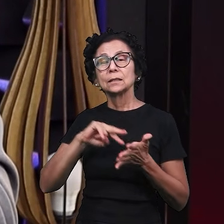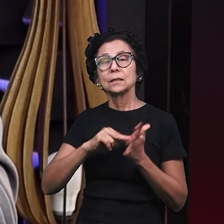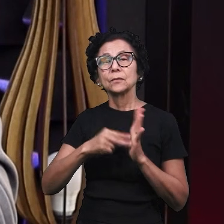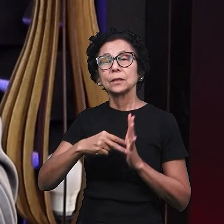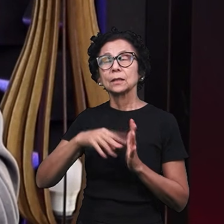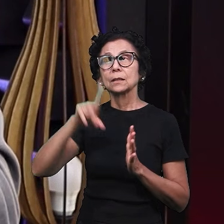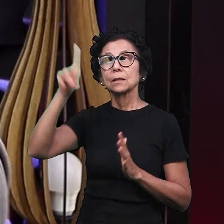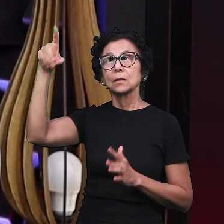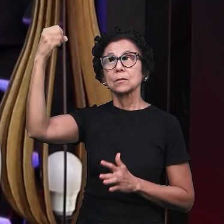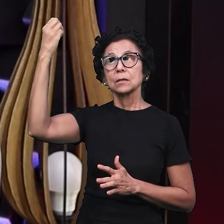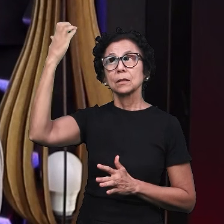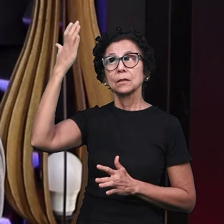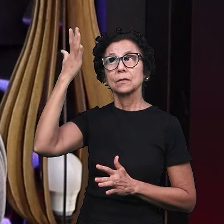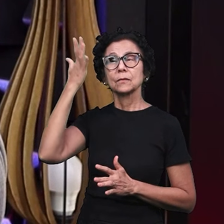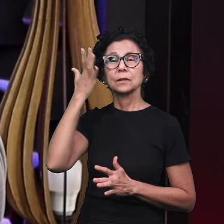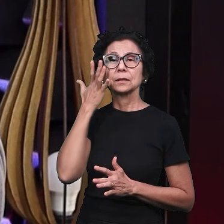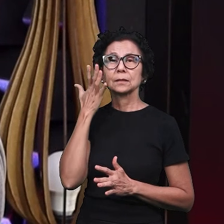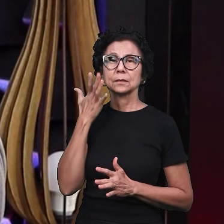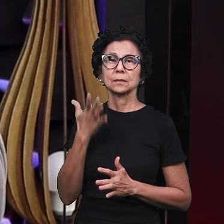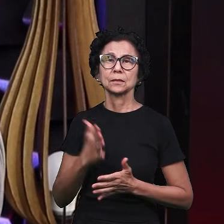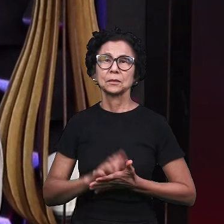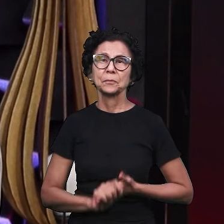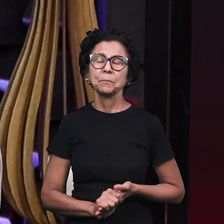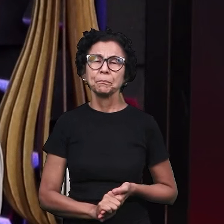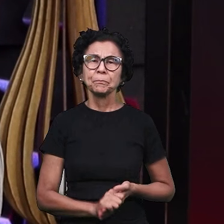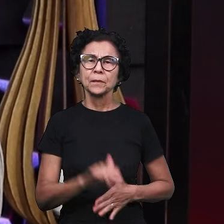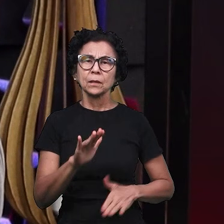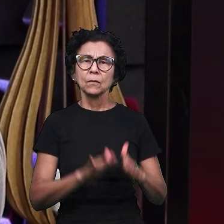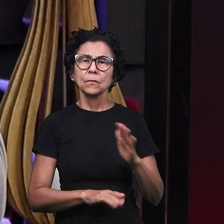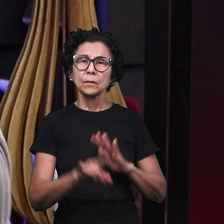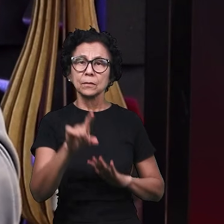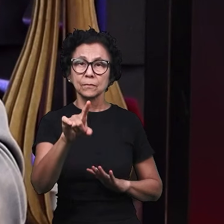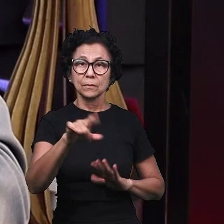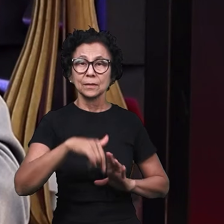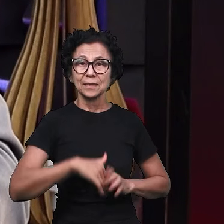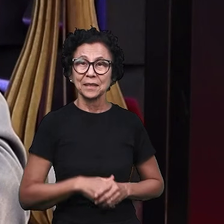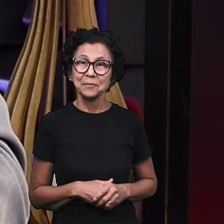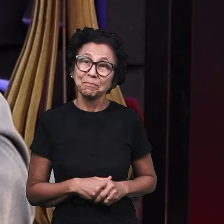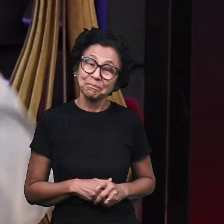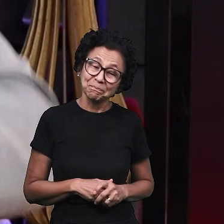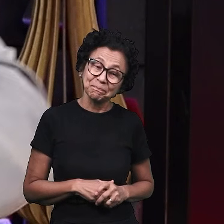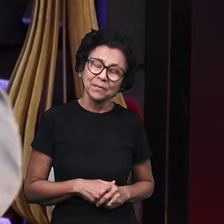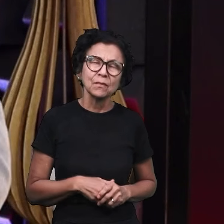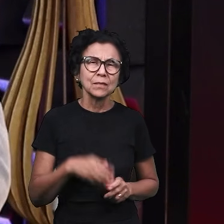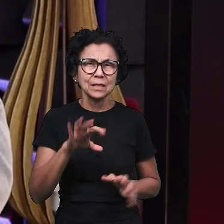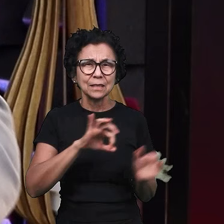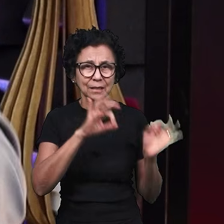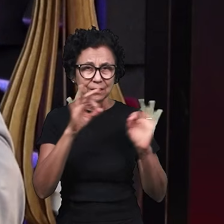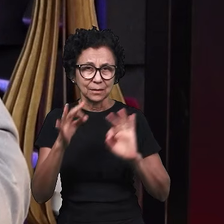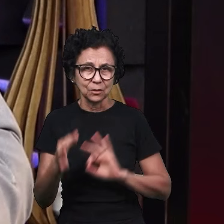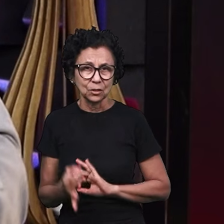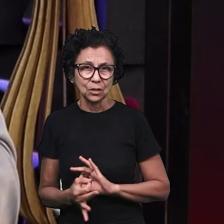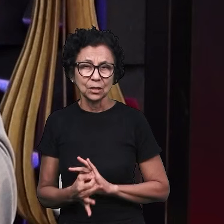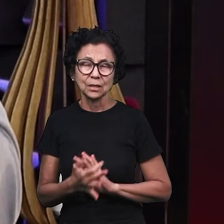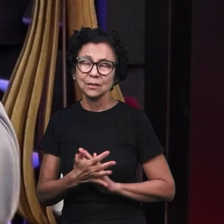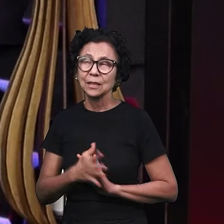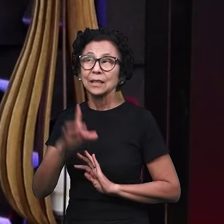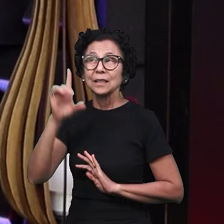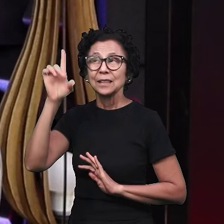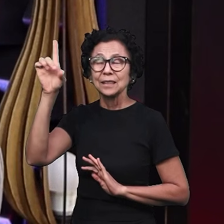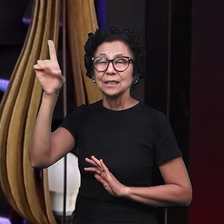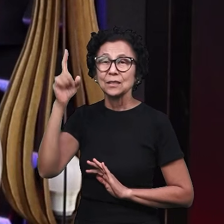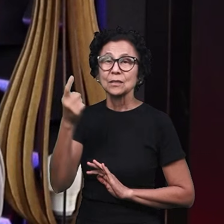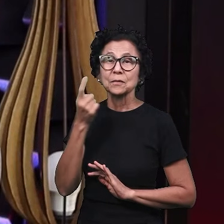projeto de Deus. Sim. Então, hoje, você recebeu esse episódio, talvez, e hoje Deus está abrindo os seus olhos para que